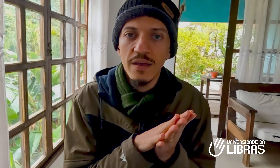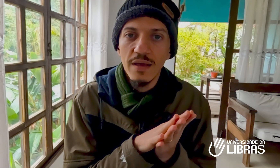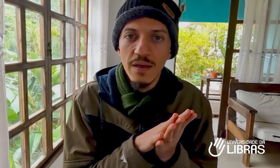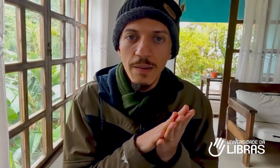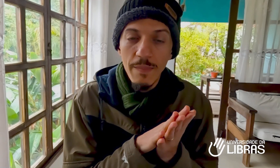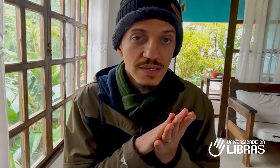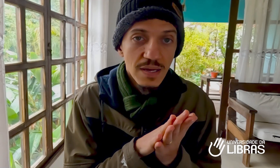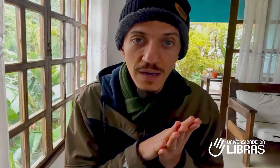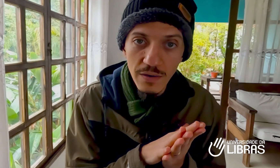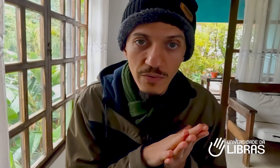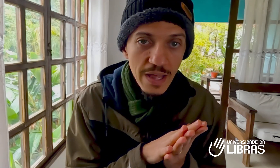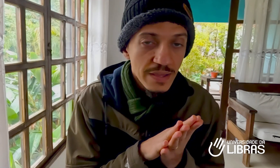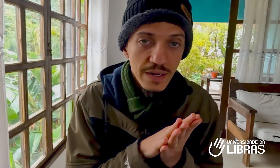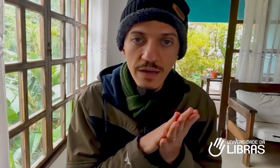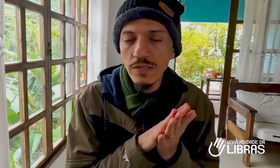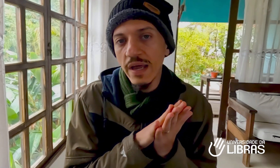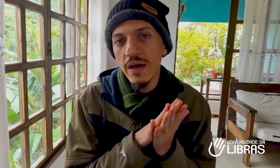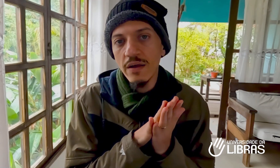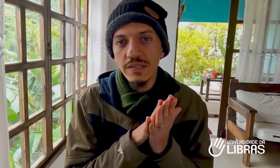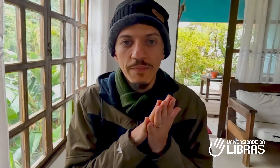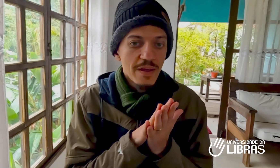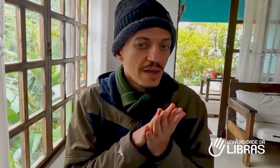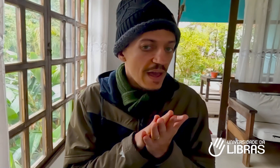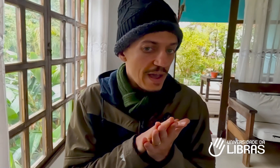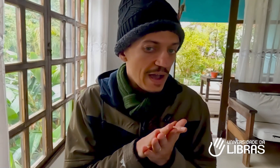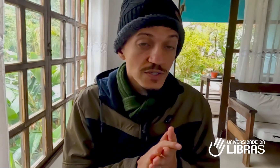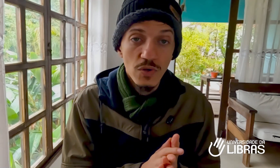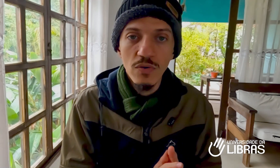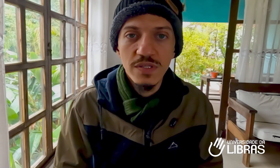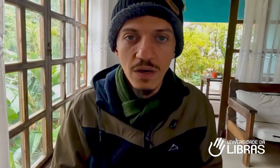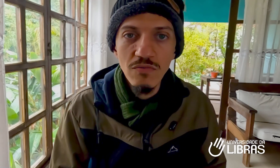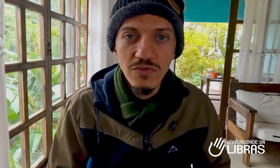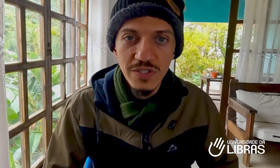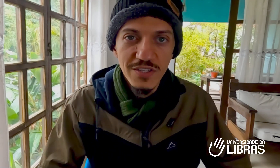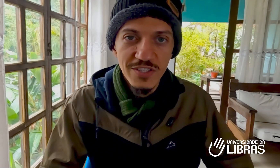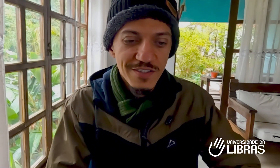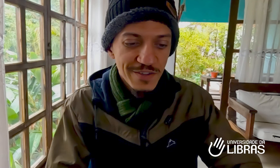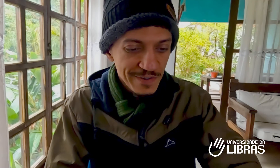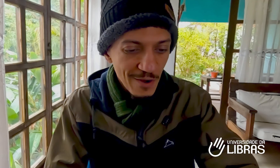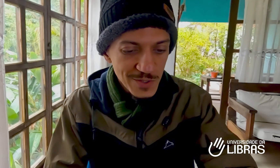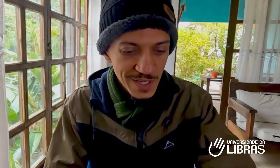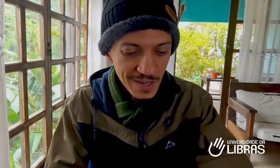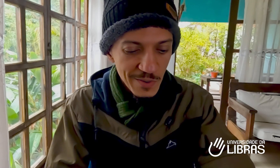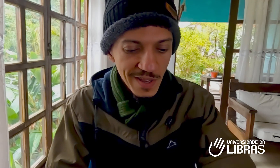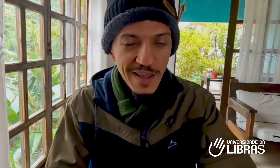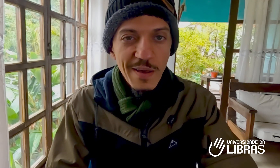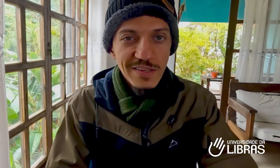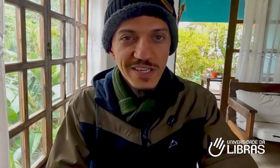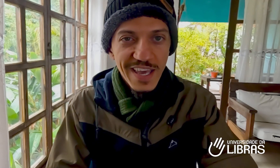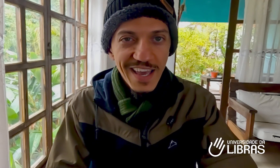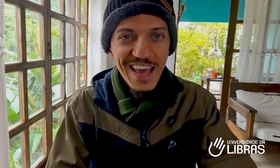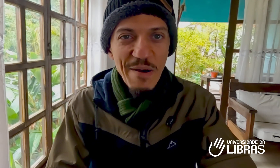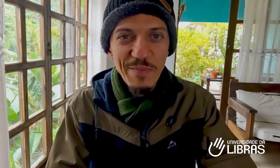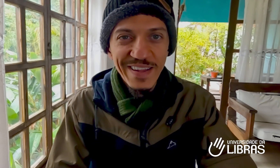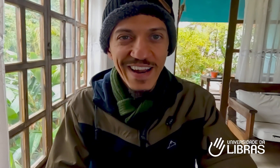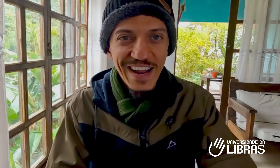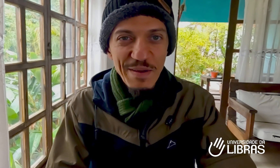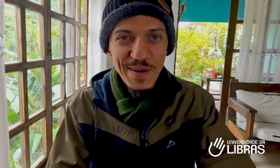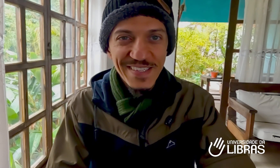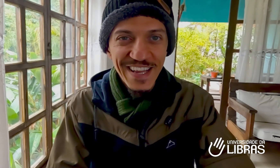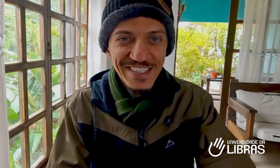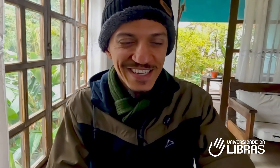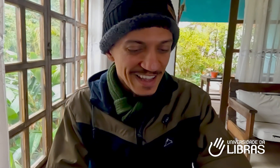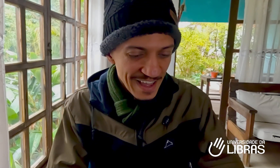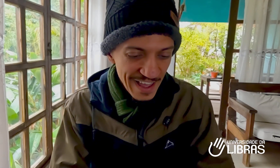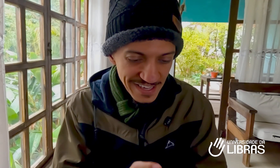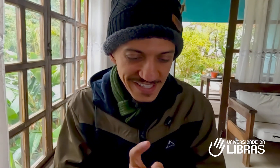acontecer, passa ano, entra ano, sai ano, sabe? A resolução de final de ano de quem quer aprender a Libras,